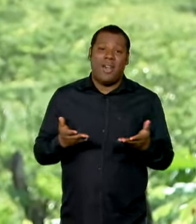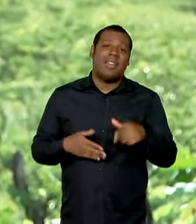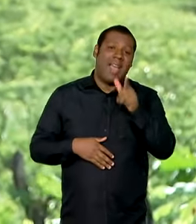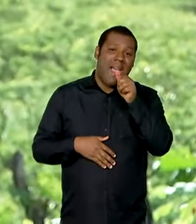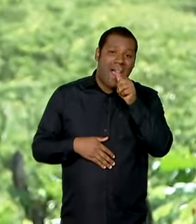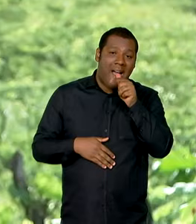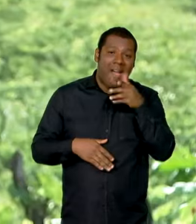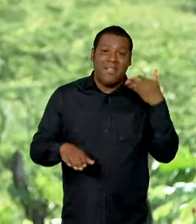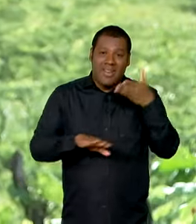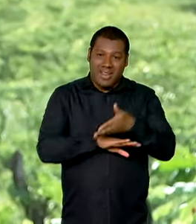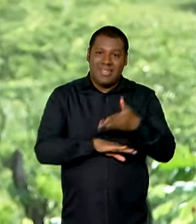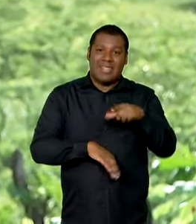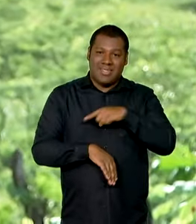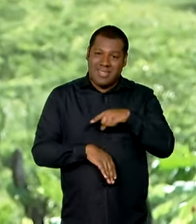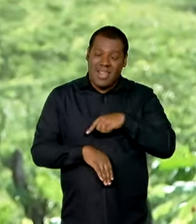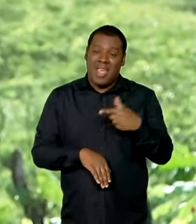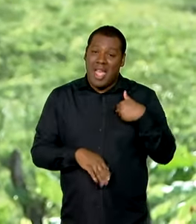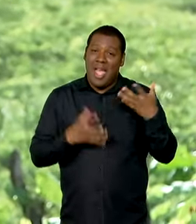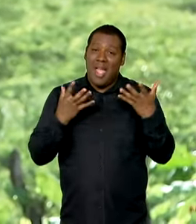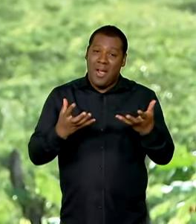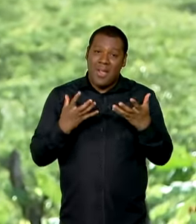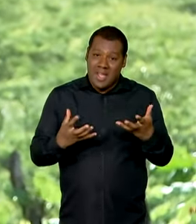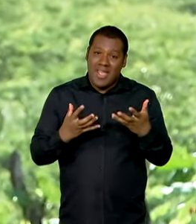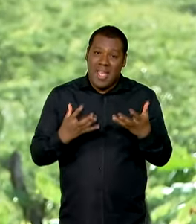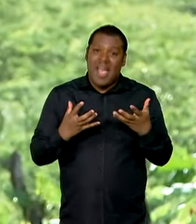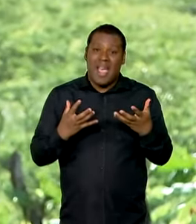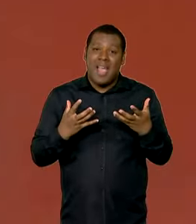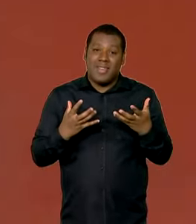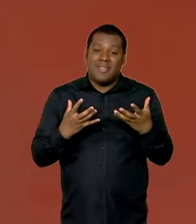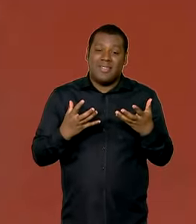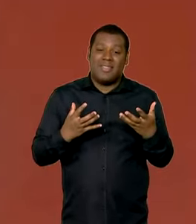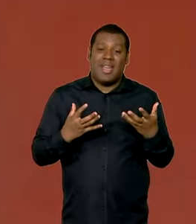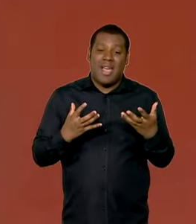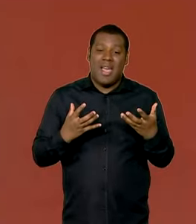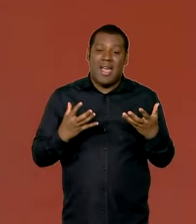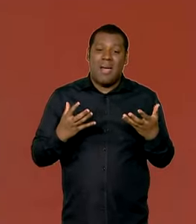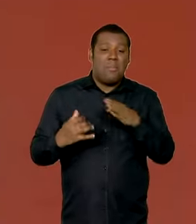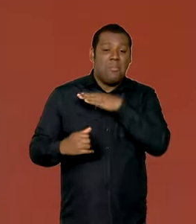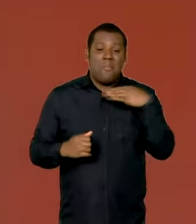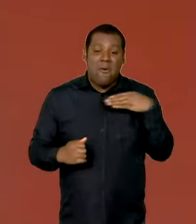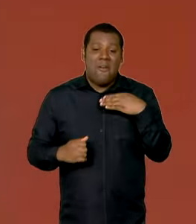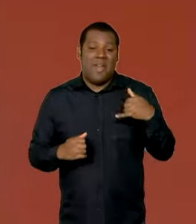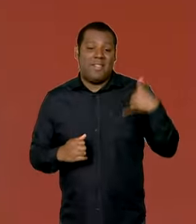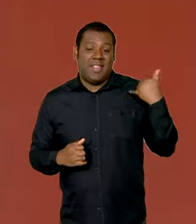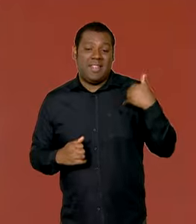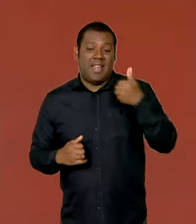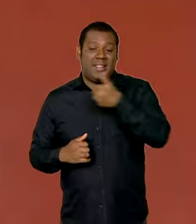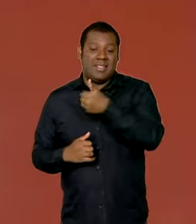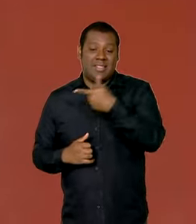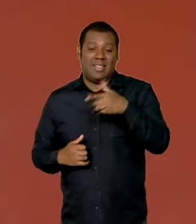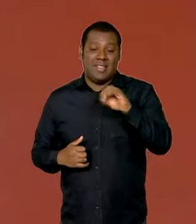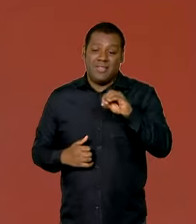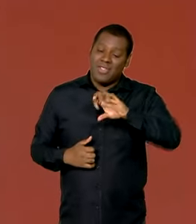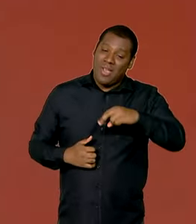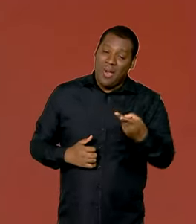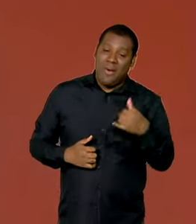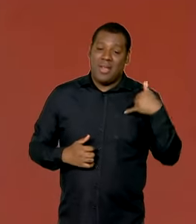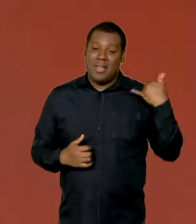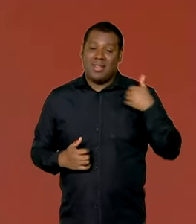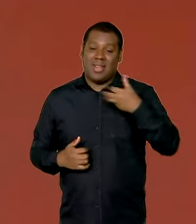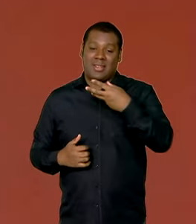fazer ao menos 130, 120. Ele vai melhorar, né? Vai até melhorar, porque já está bom. E quando a